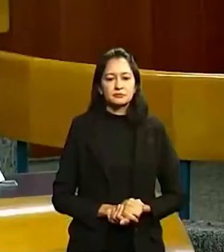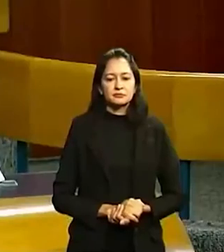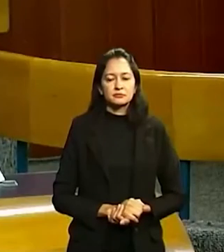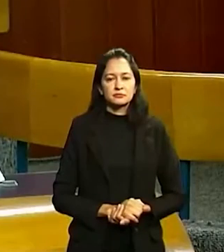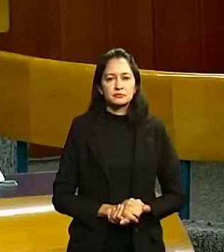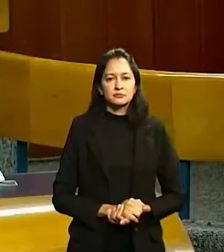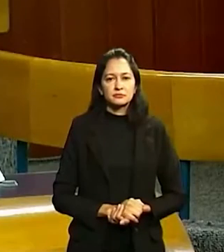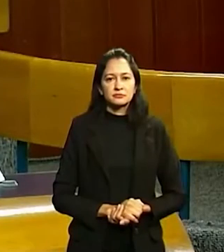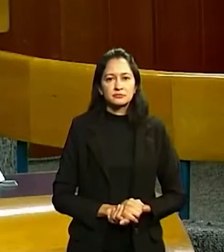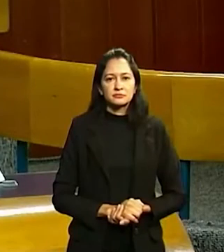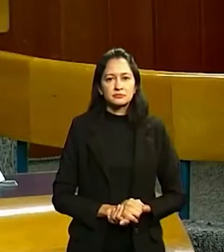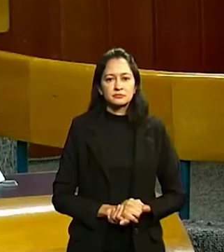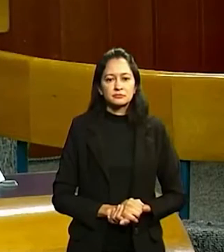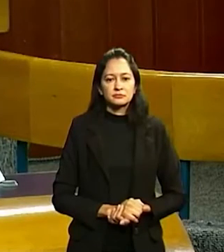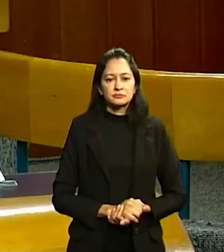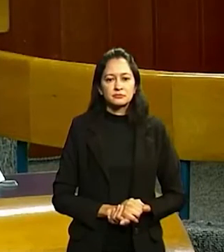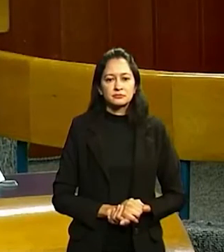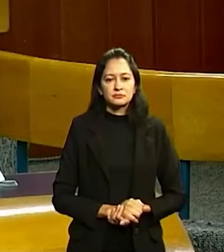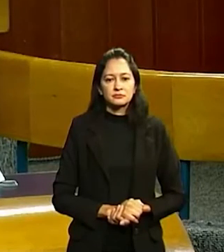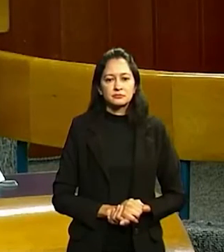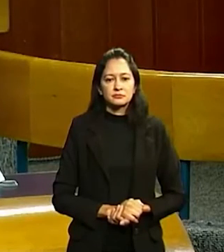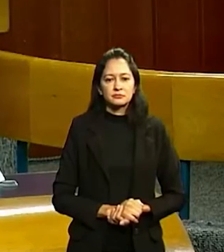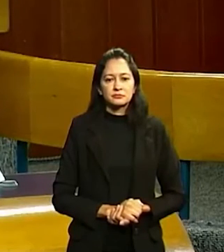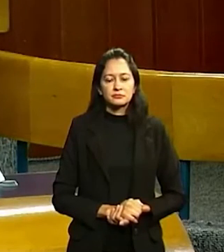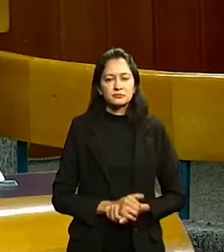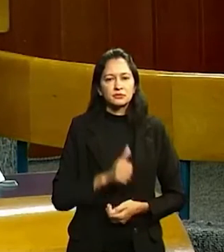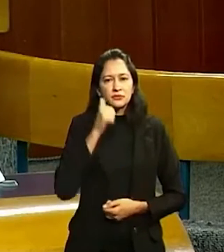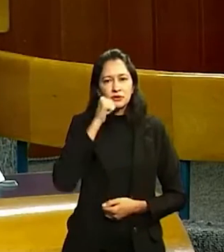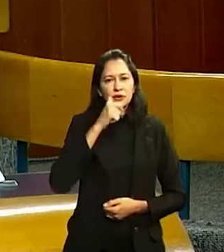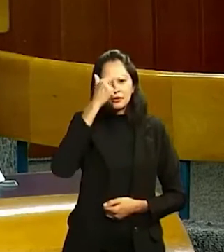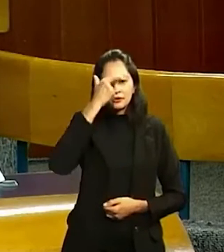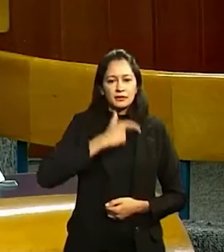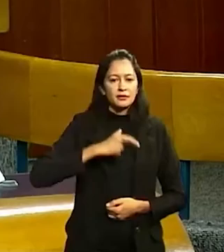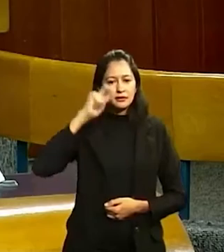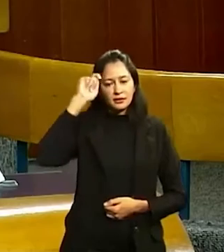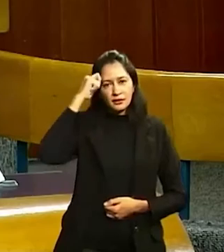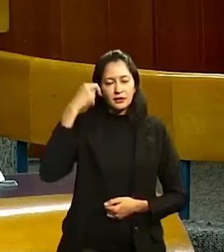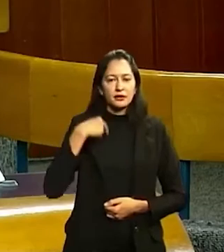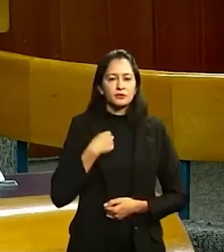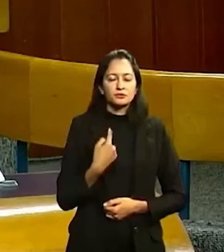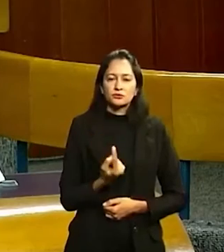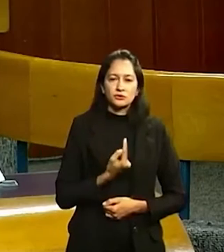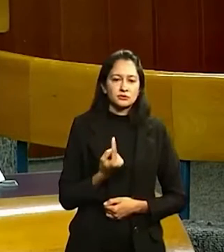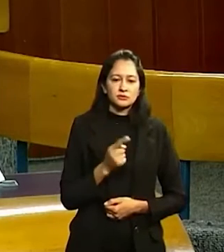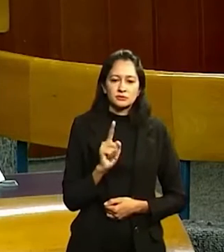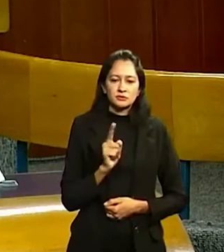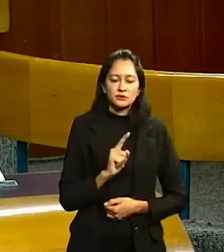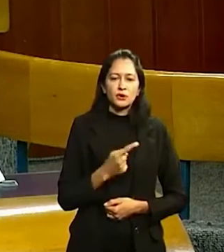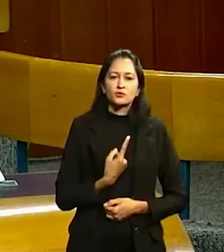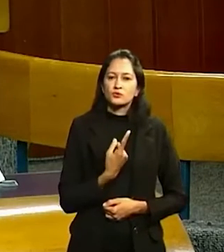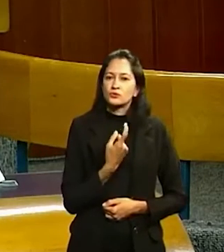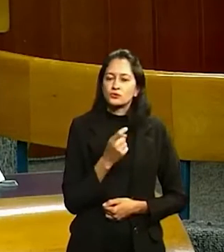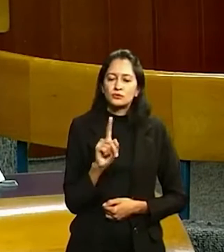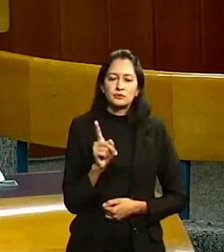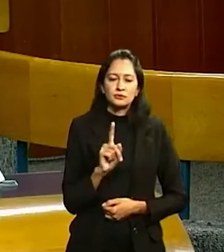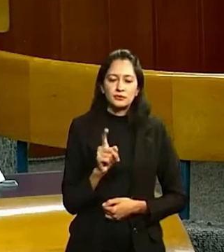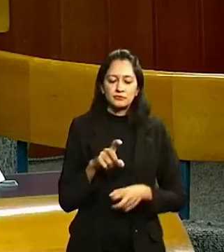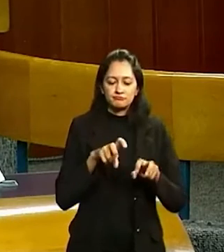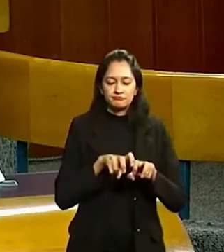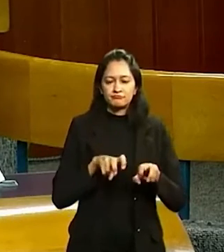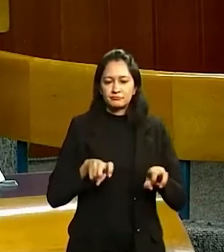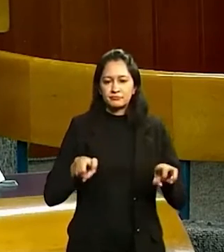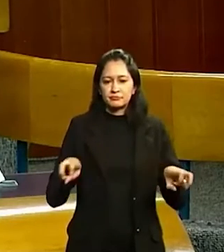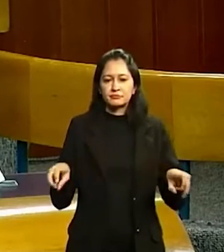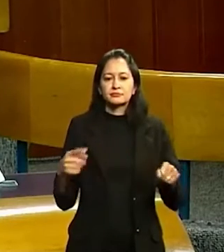E compondo essa mesa, como uma mulher preta que sou, eu não venho sozinha e não sou minoria nessa mesa,